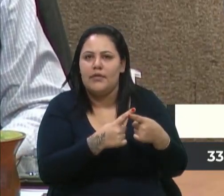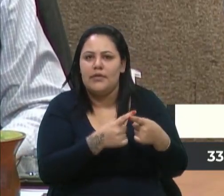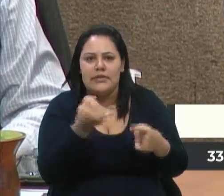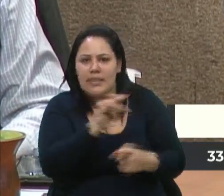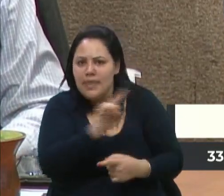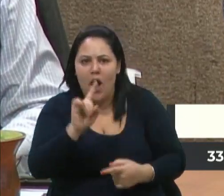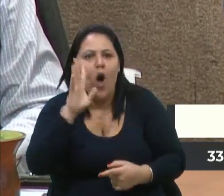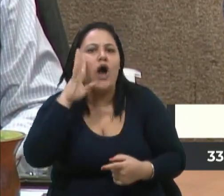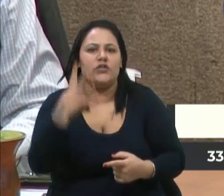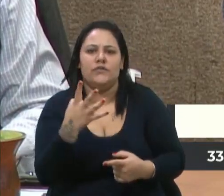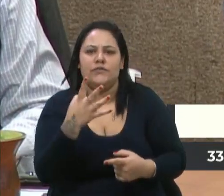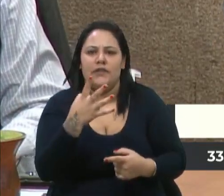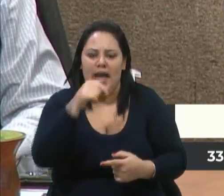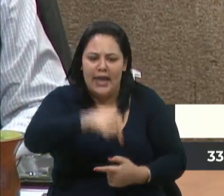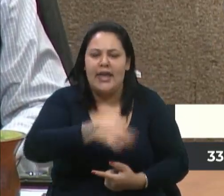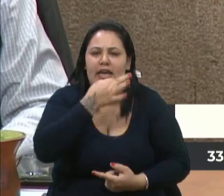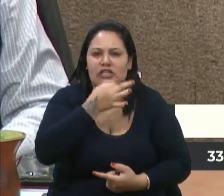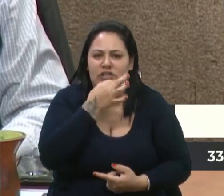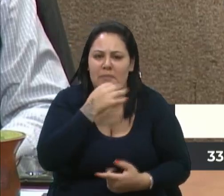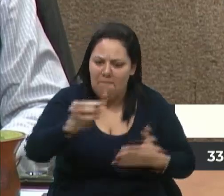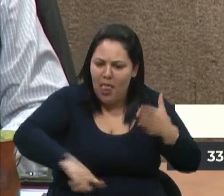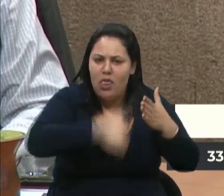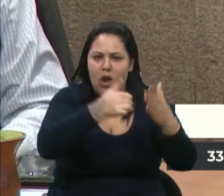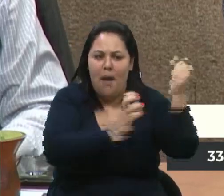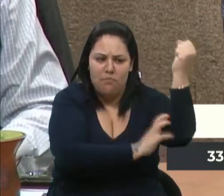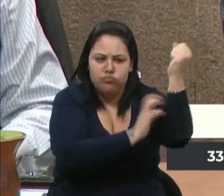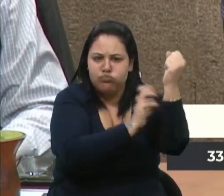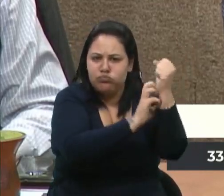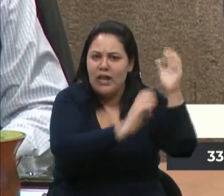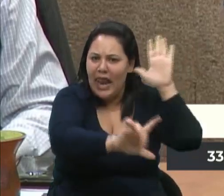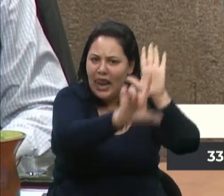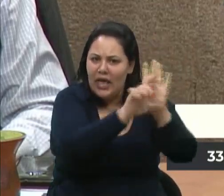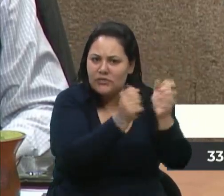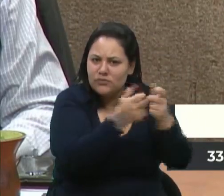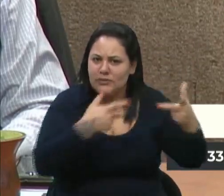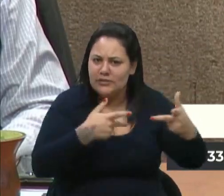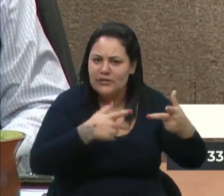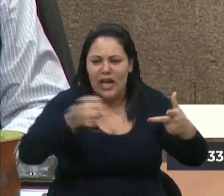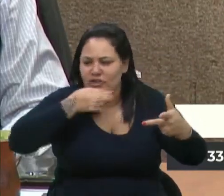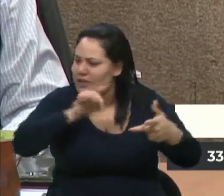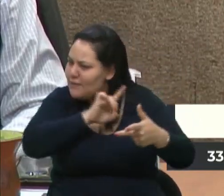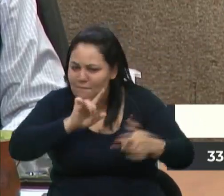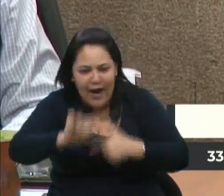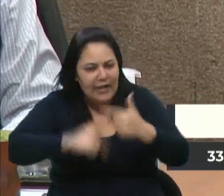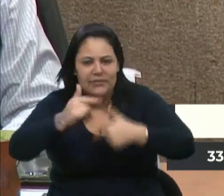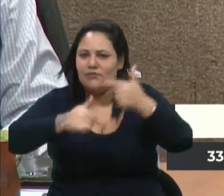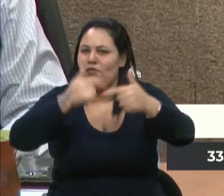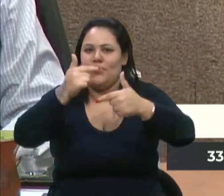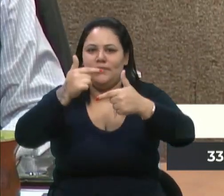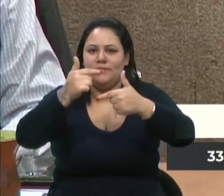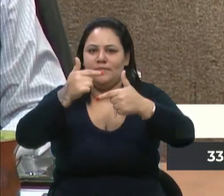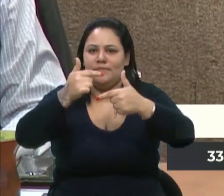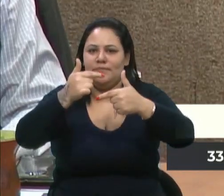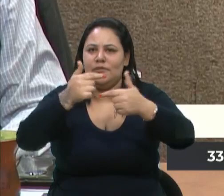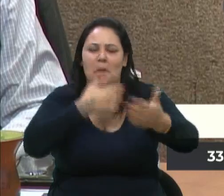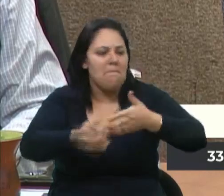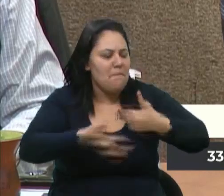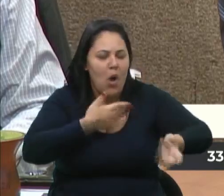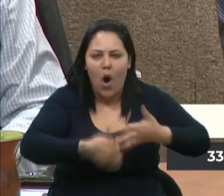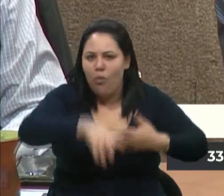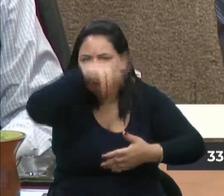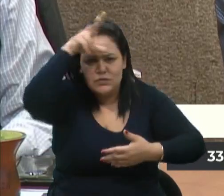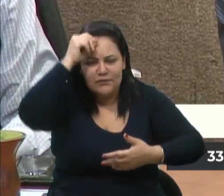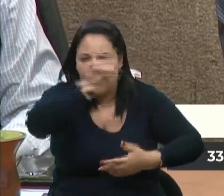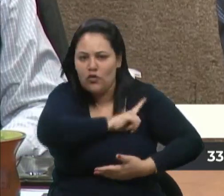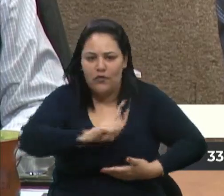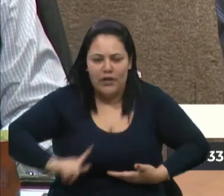resolvido, enquanto isso não for ajustado, não vai andar a cidade independente de quem a governa. Isso é muito importante colocar. Basta